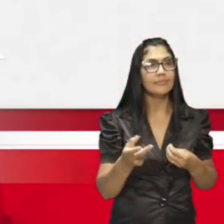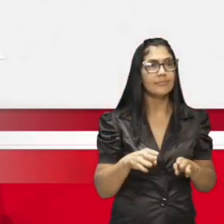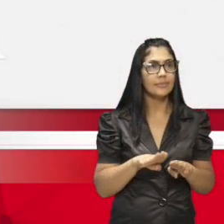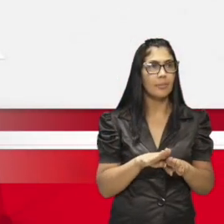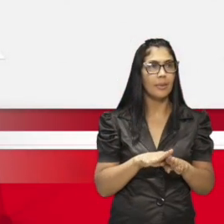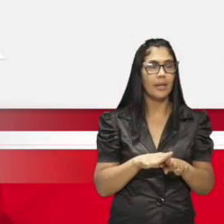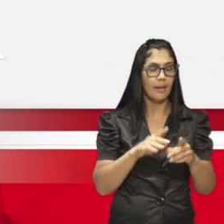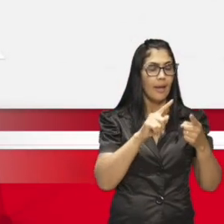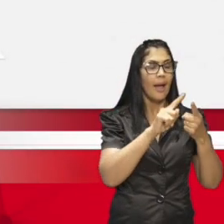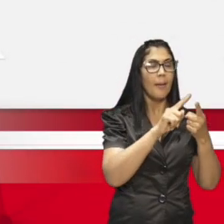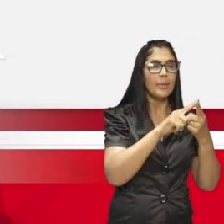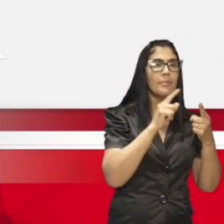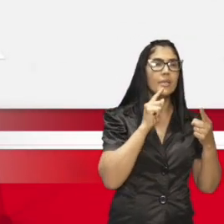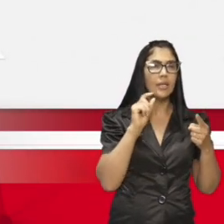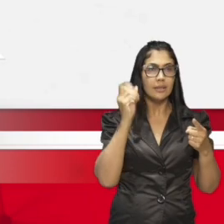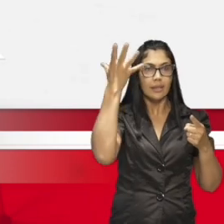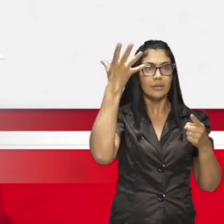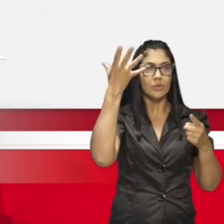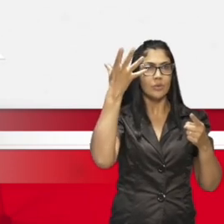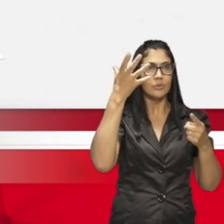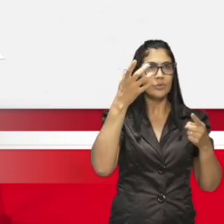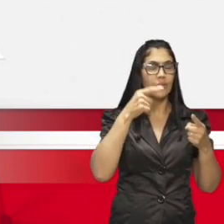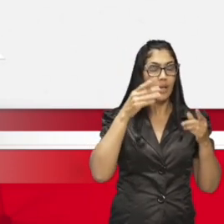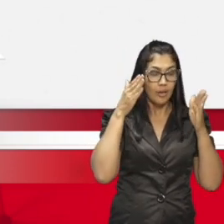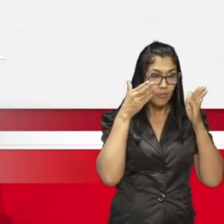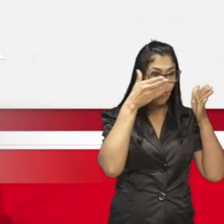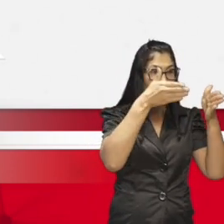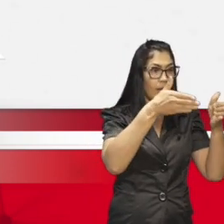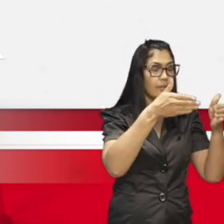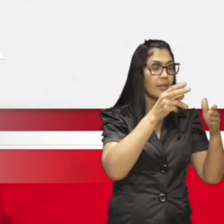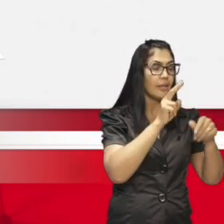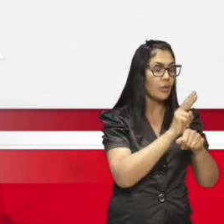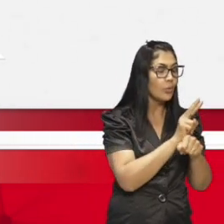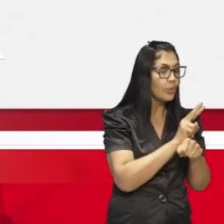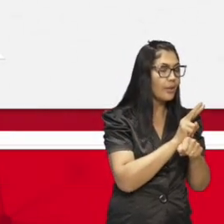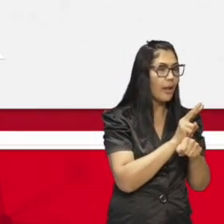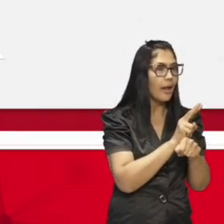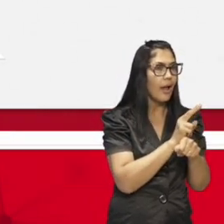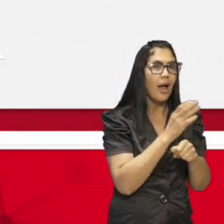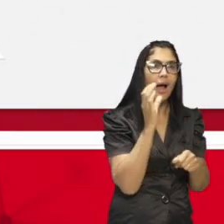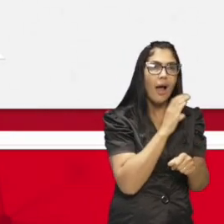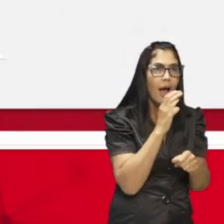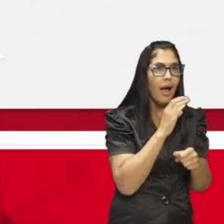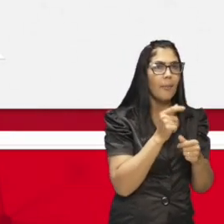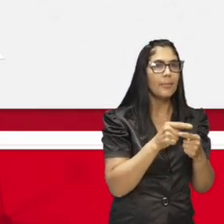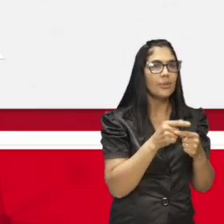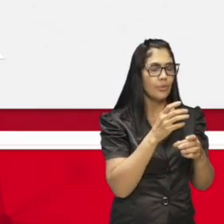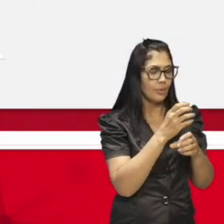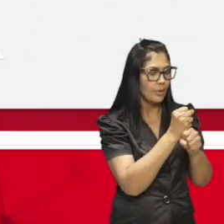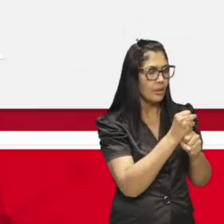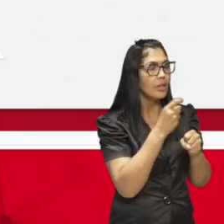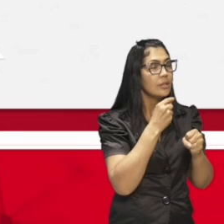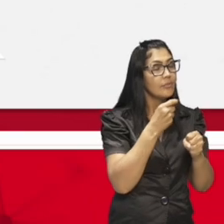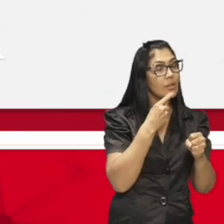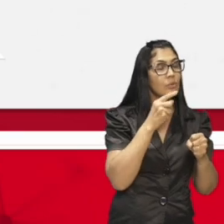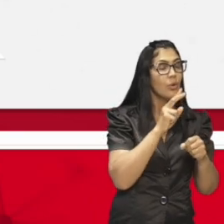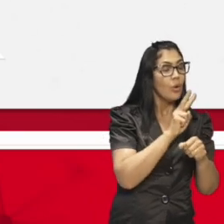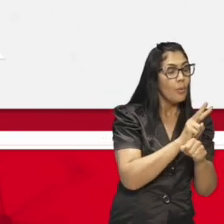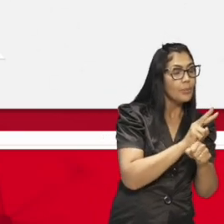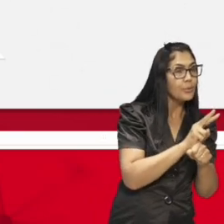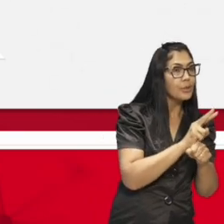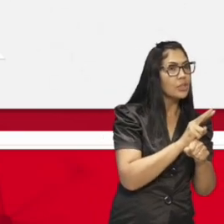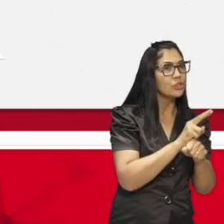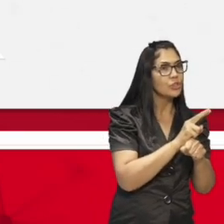A primeira solução, o foco dela é proteção e liquidez, trazendo novas coberturas para potencializar